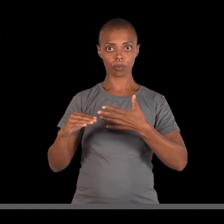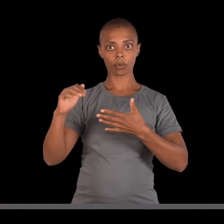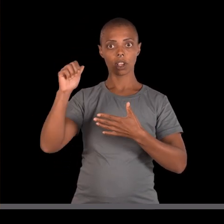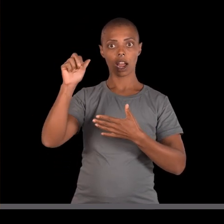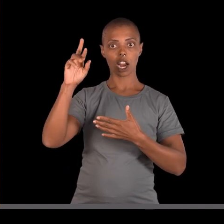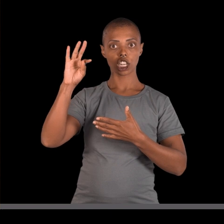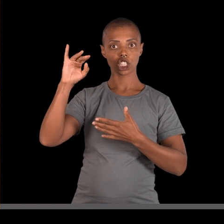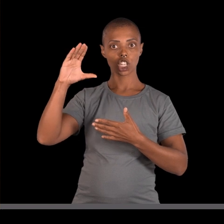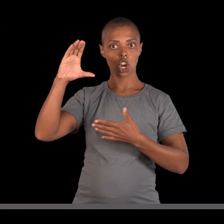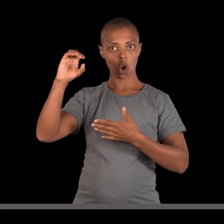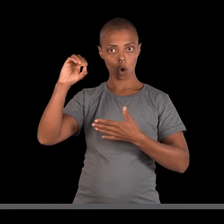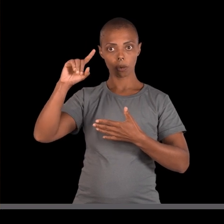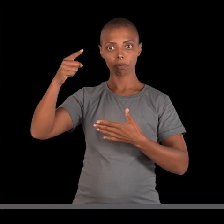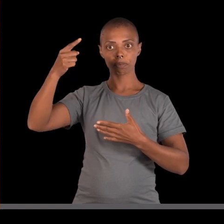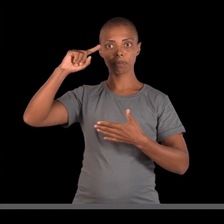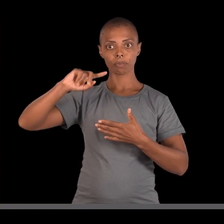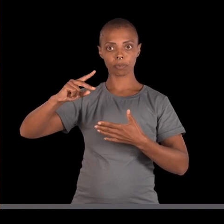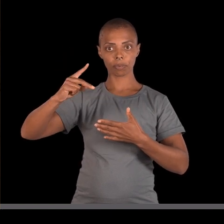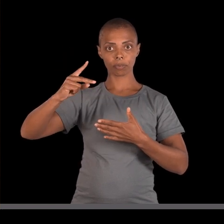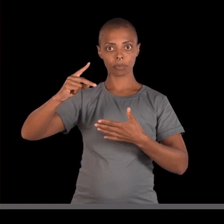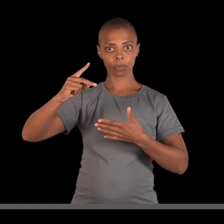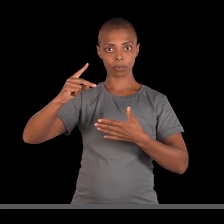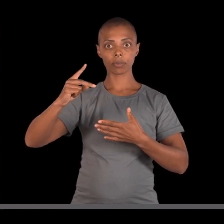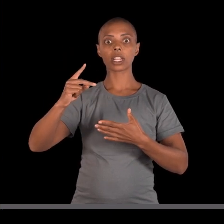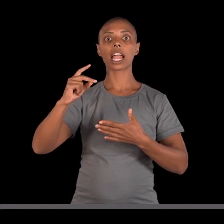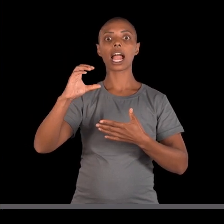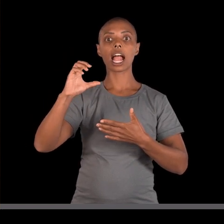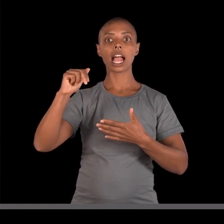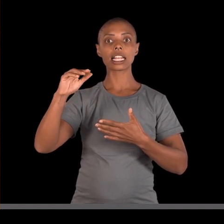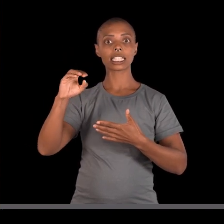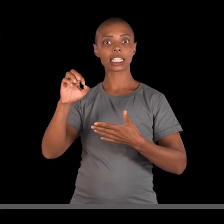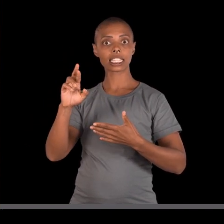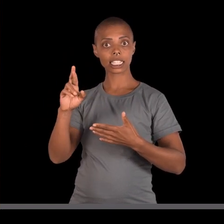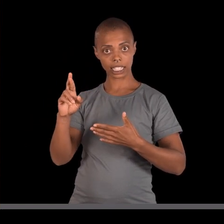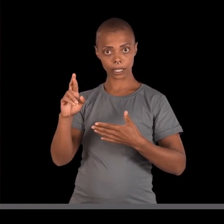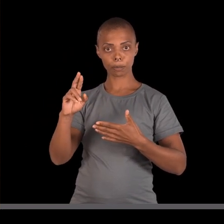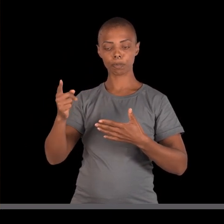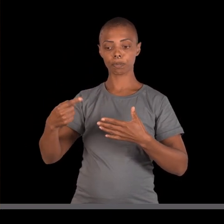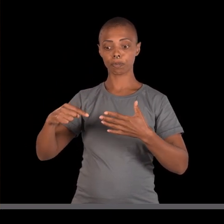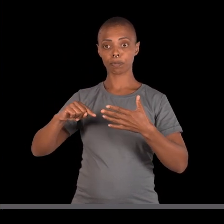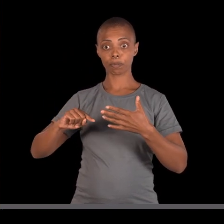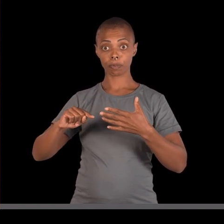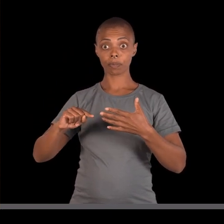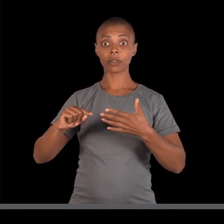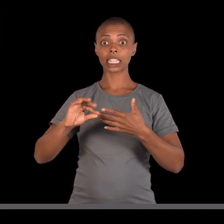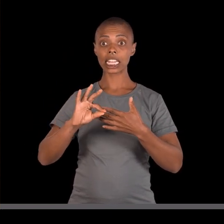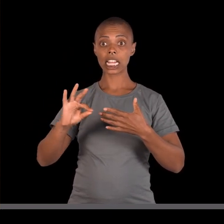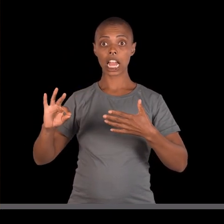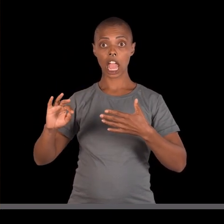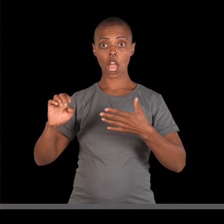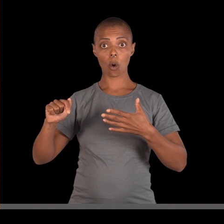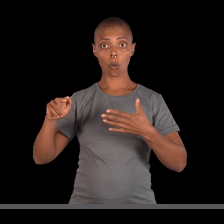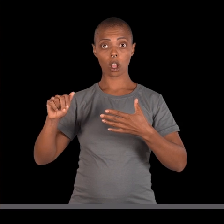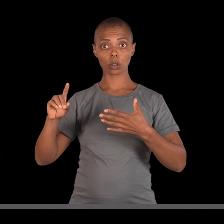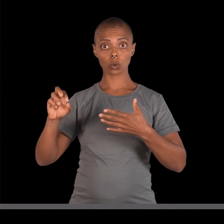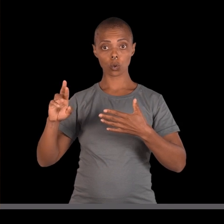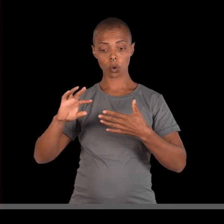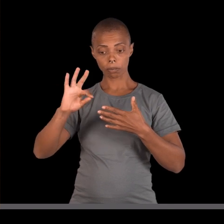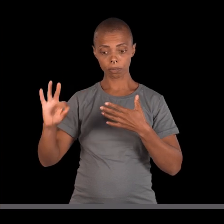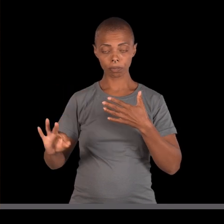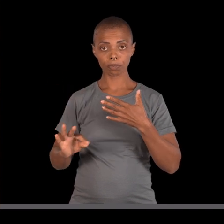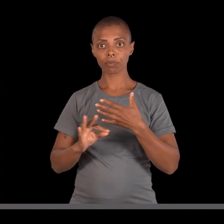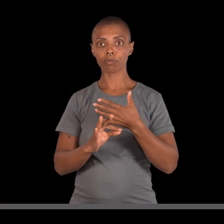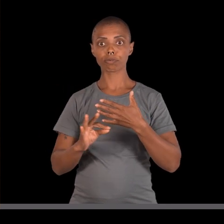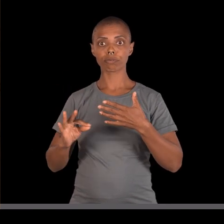ali no extremo norte. Você vai ter o Trópico de Câncer, o 2. Você vai ter a linha do Equador, o 3. E você vai ter